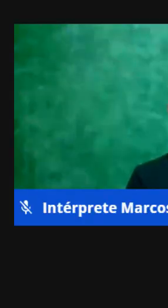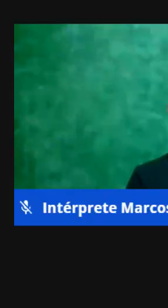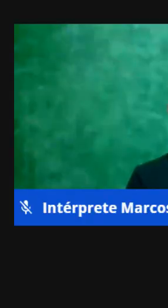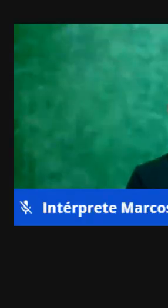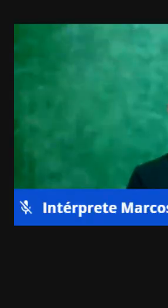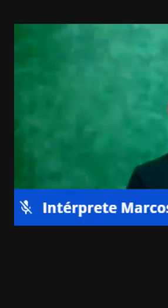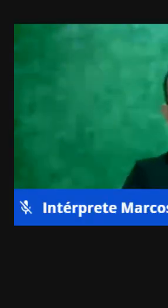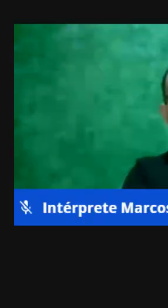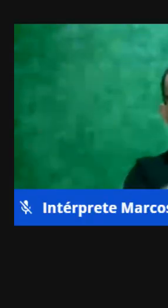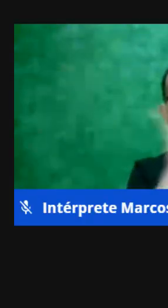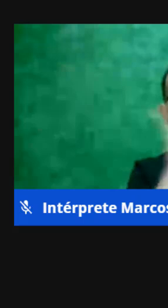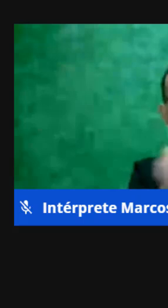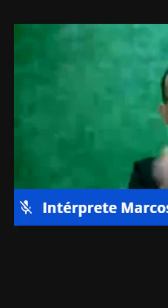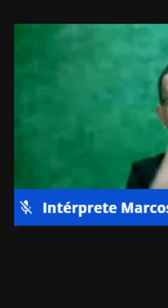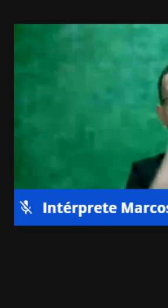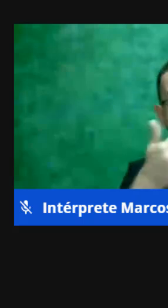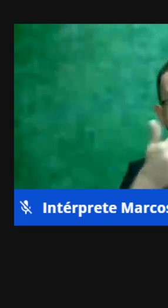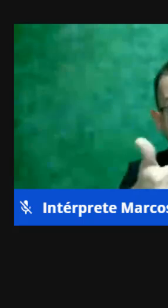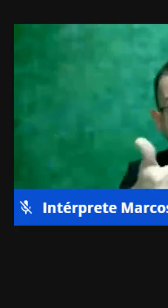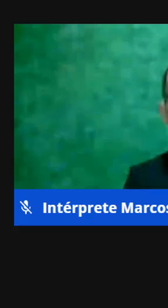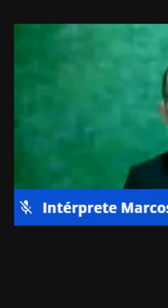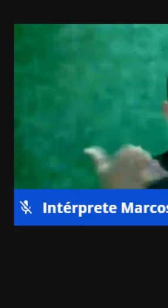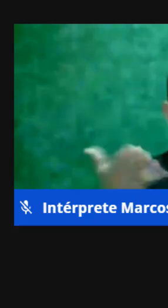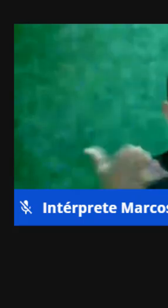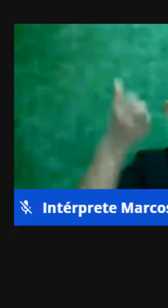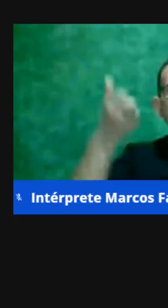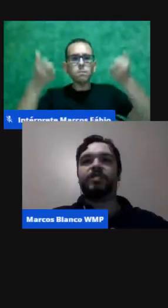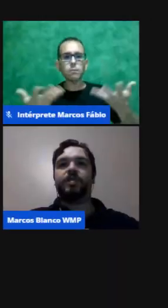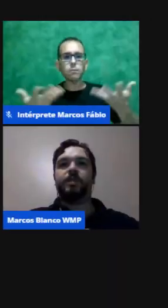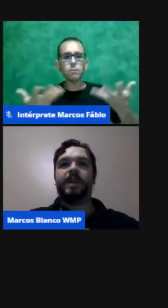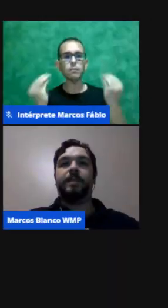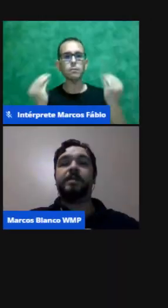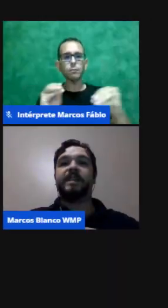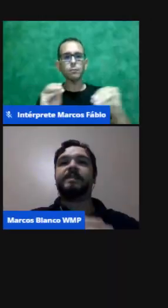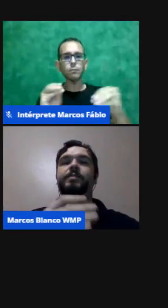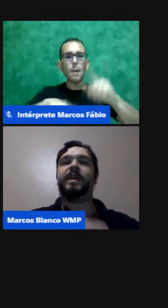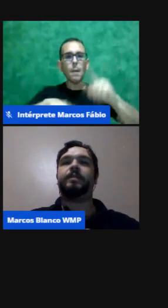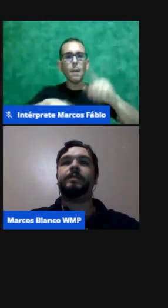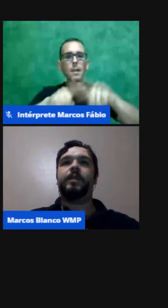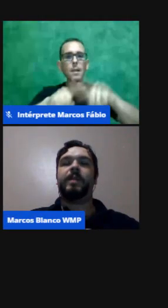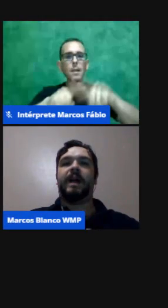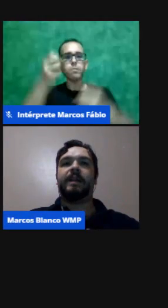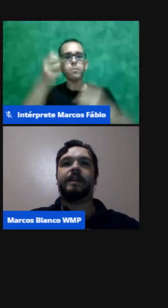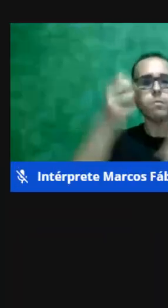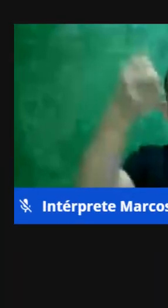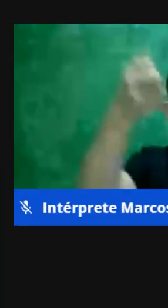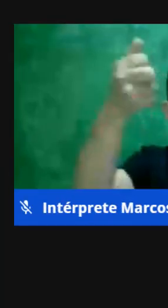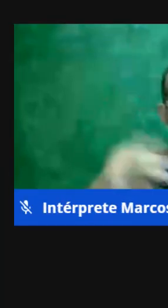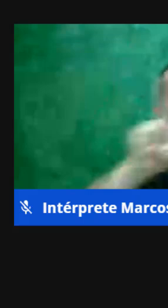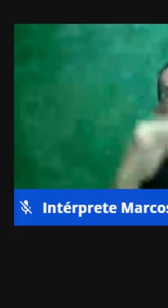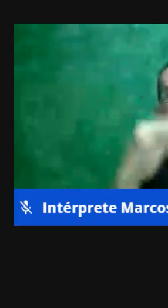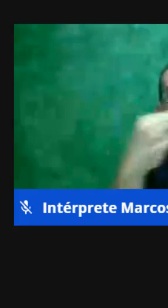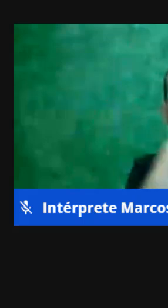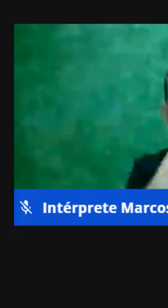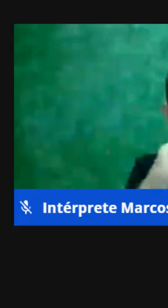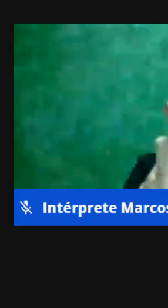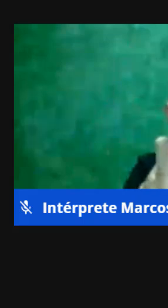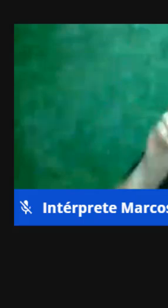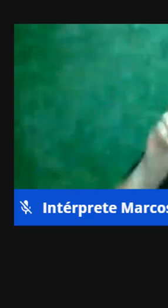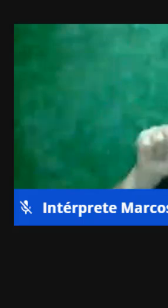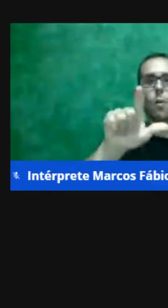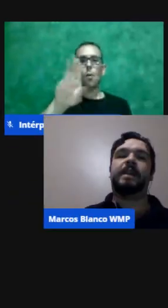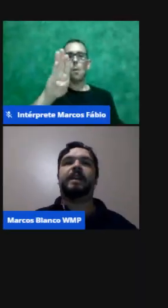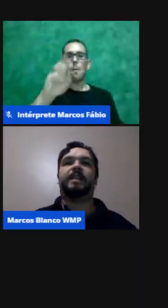Olá, pessoal, tudo bem? Hoje eu vou trazer um material para falar com vocês sobre a implementação do método Wolbachia em Campo Grande, essa